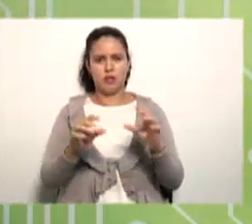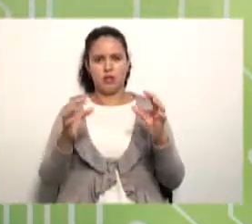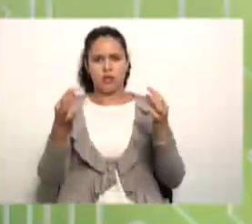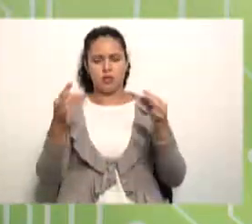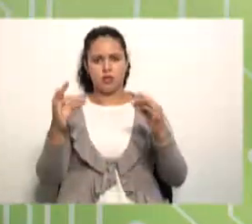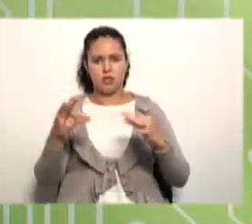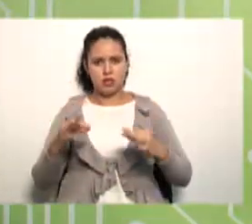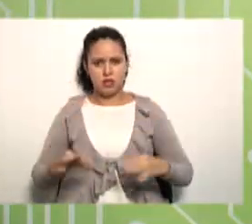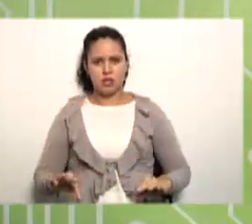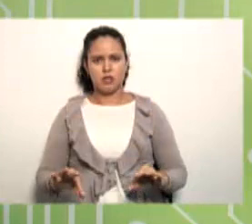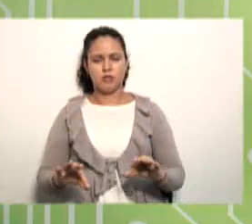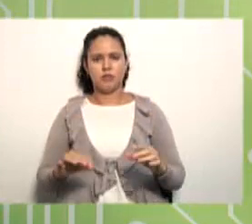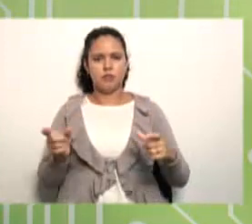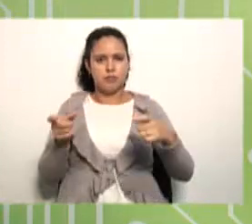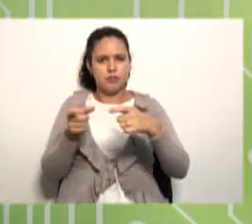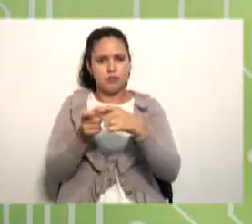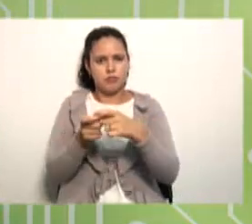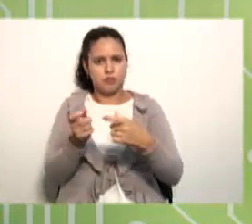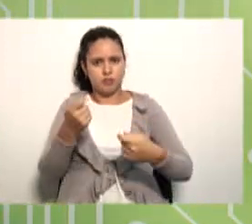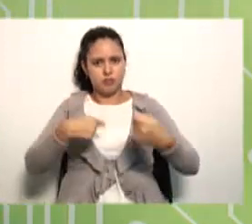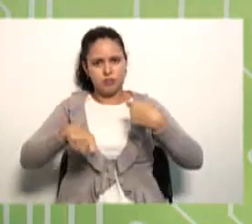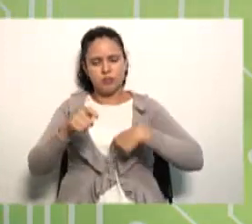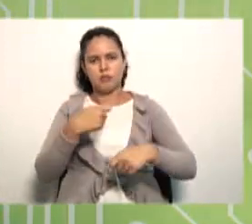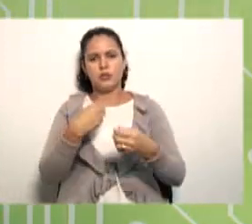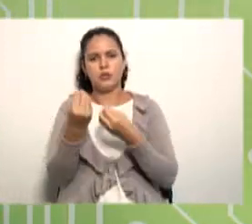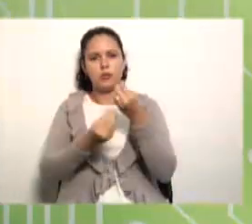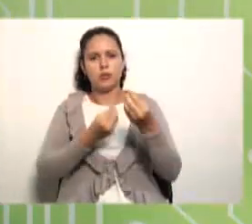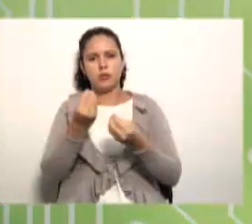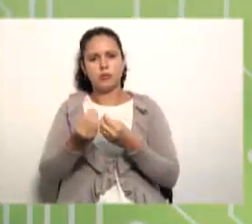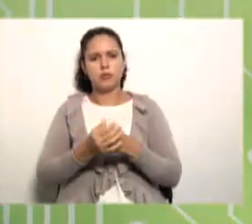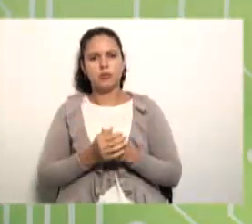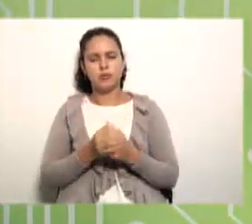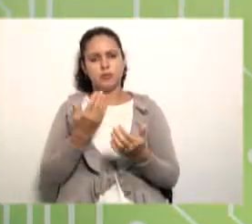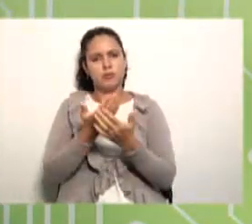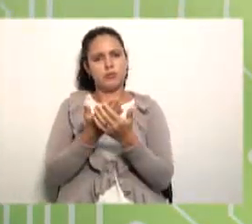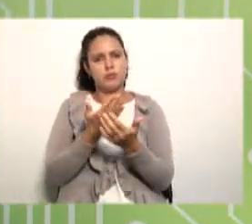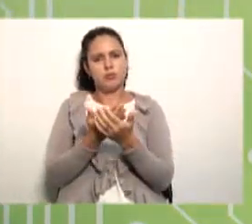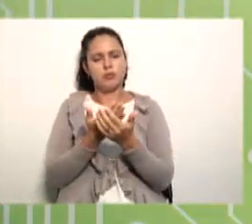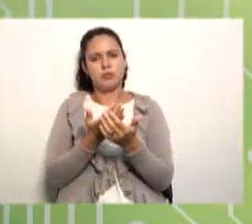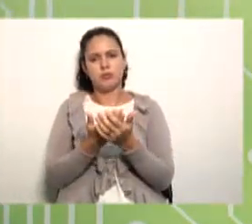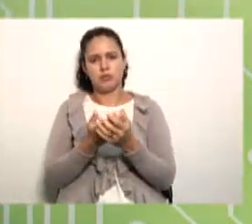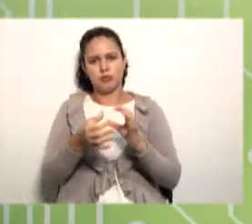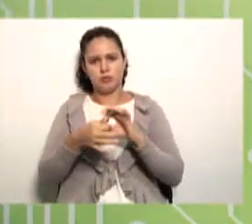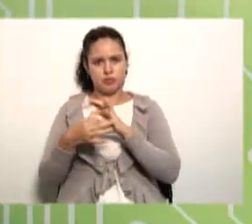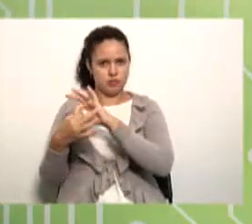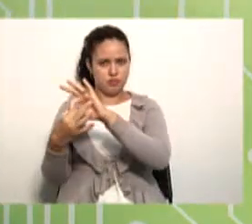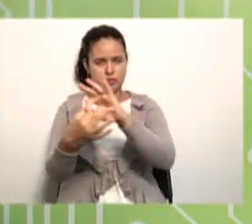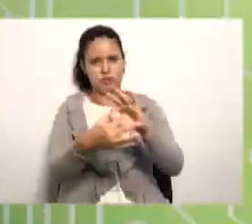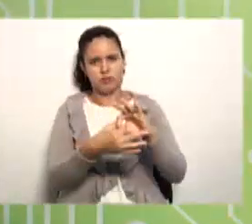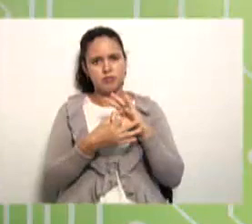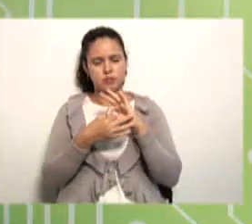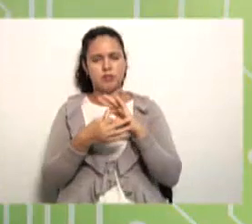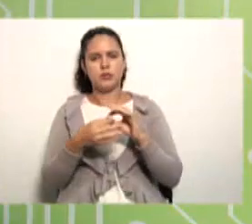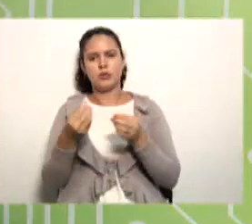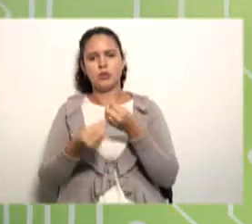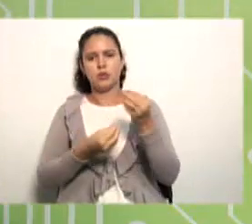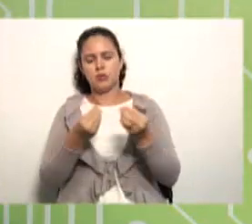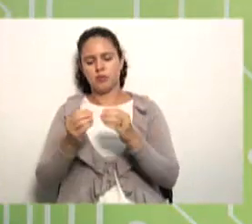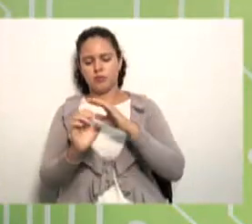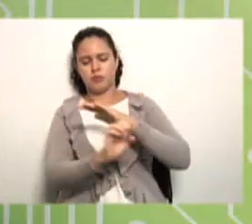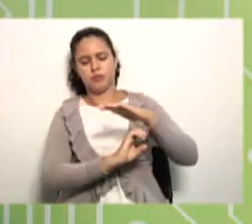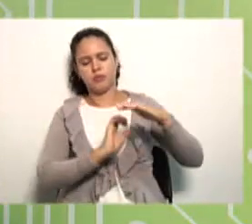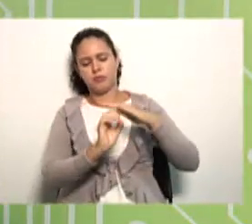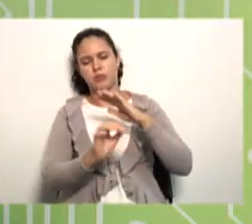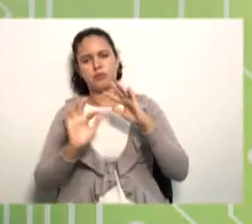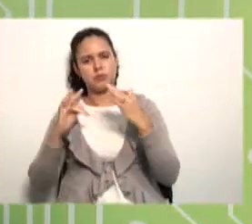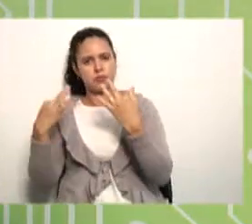é assim que a microeconomia se desdobra. Ela vai estudar as relações que existem entre empresas e famílias. Às vezes é